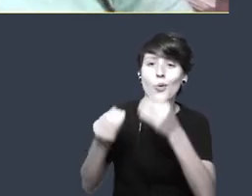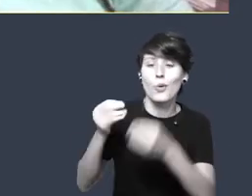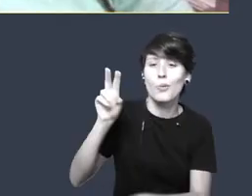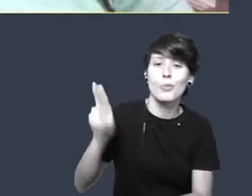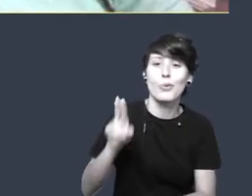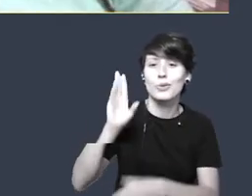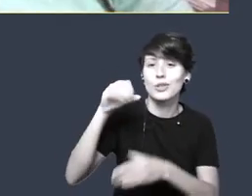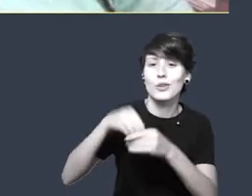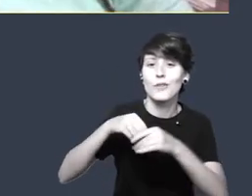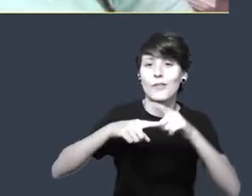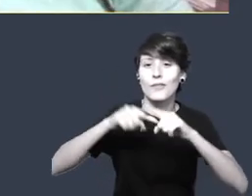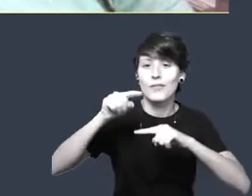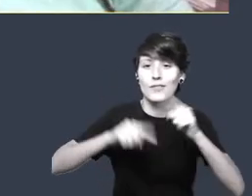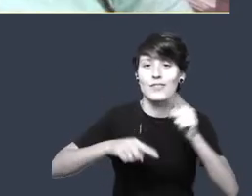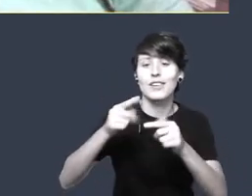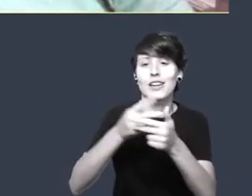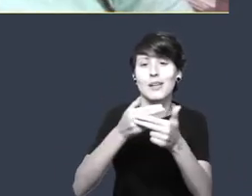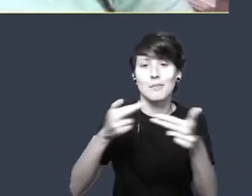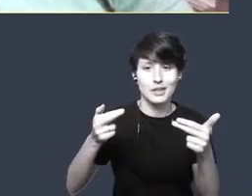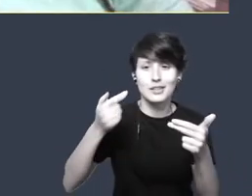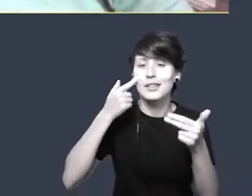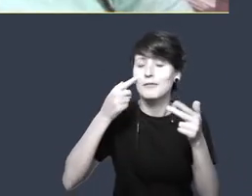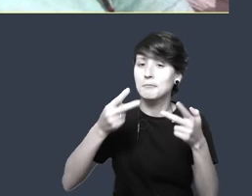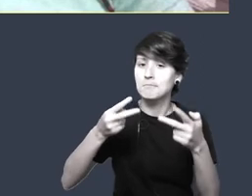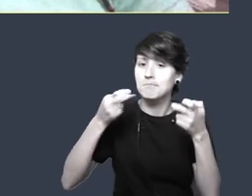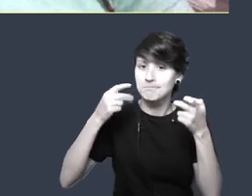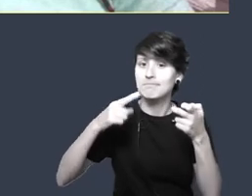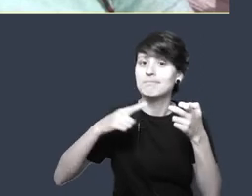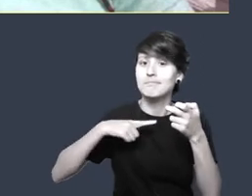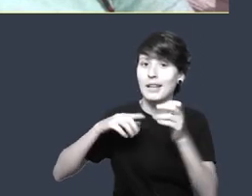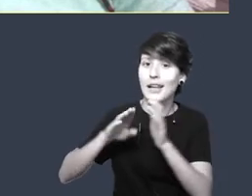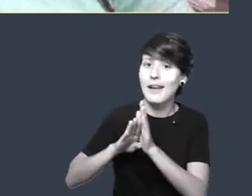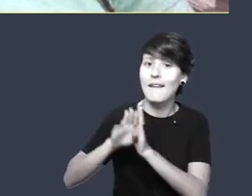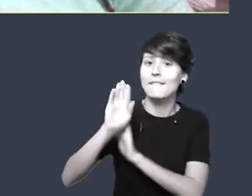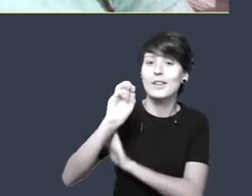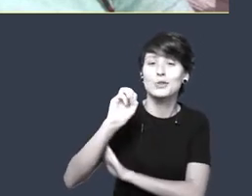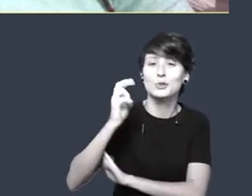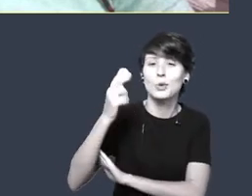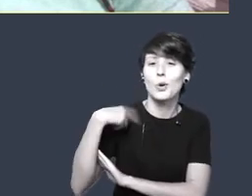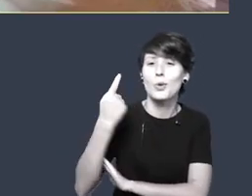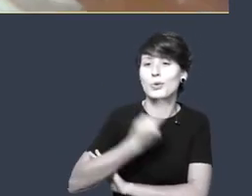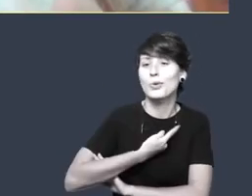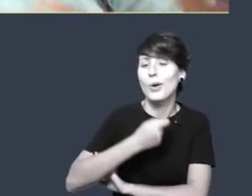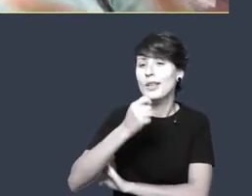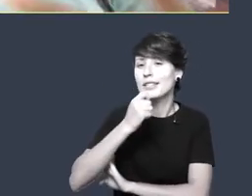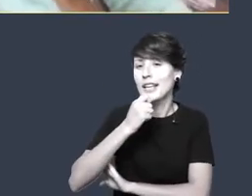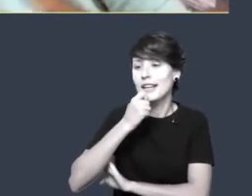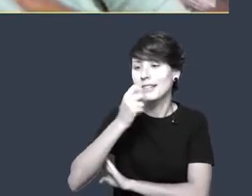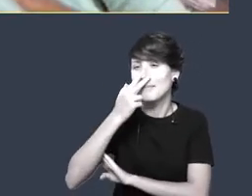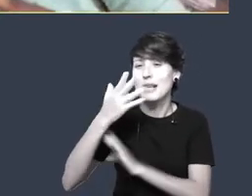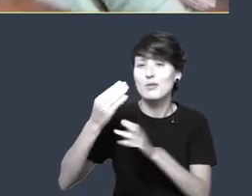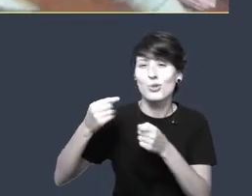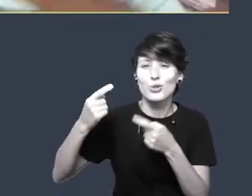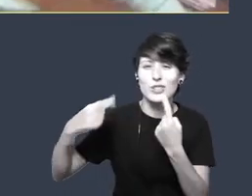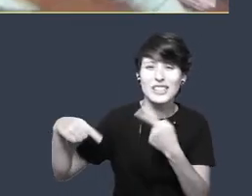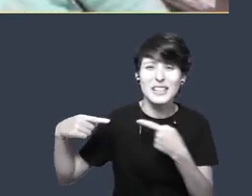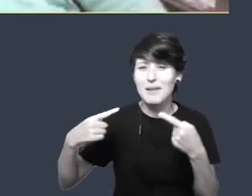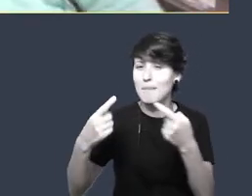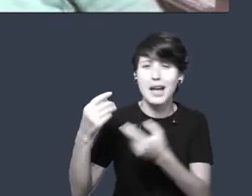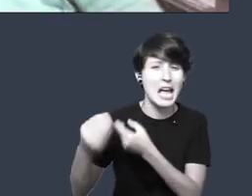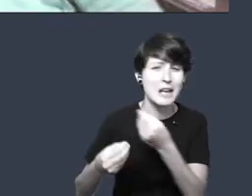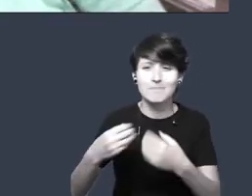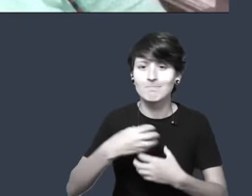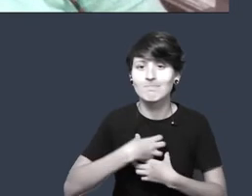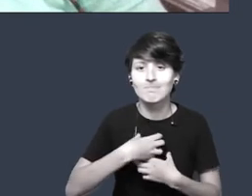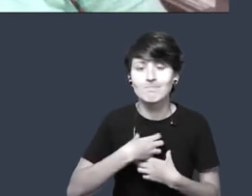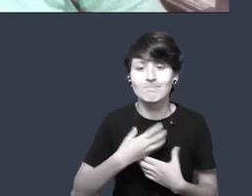essas ferramentas? Você vê algum avanço ou a gente ainda está muito no campo do debate nessa área? Não,